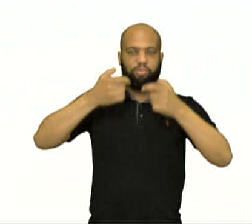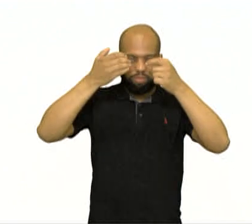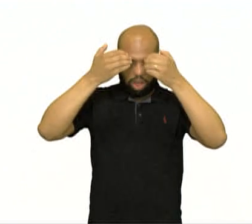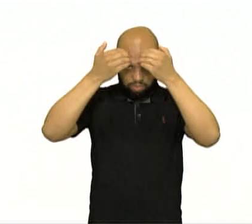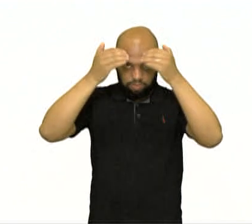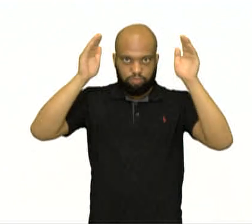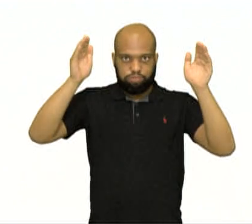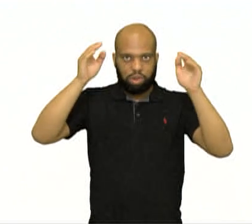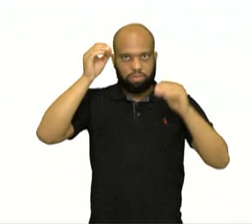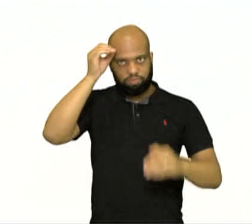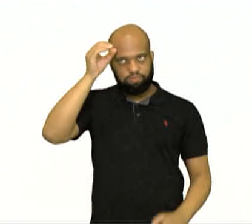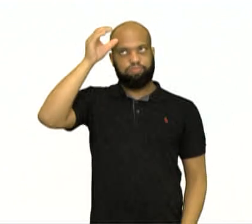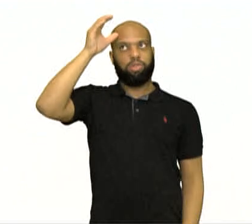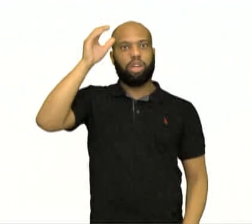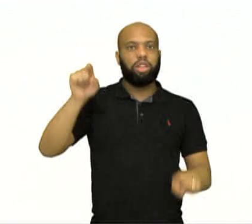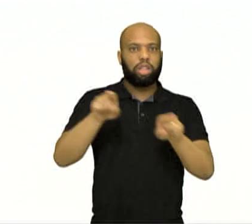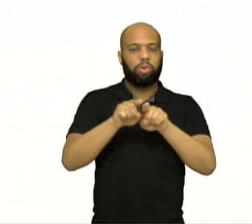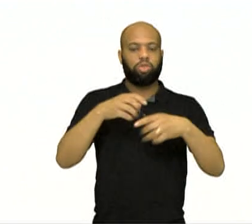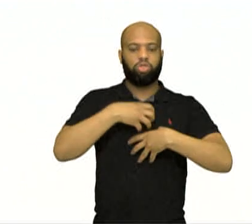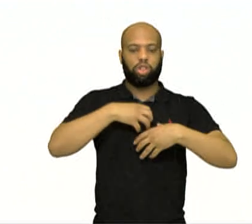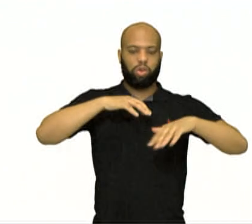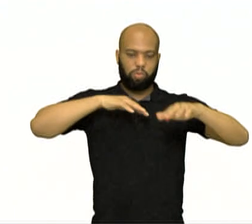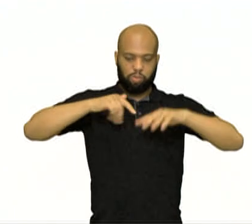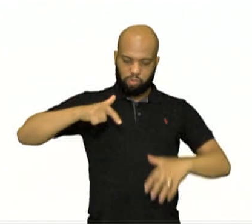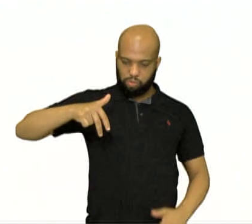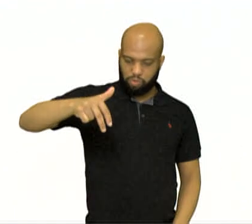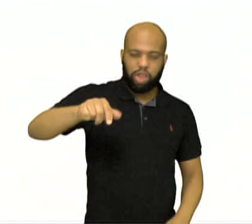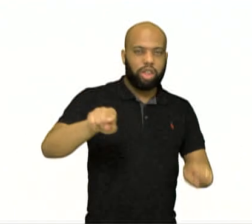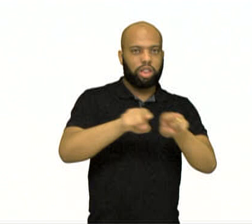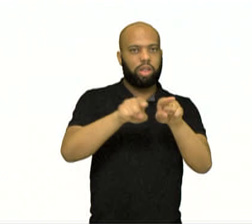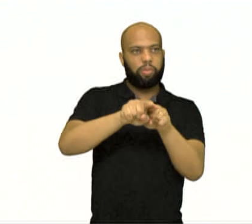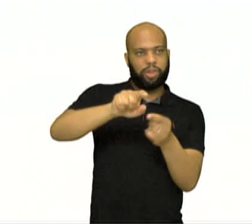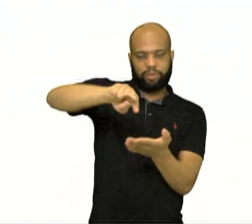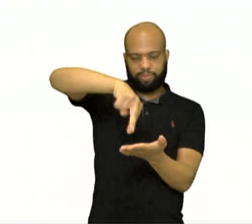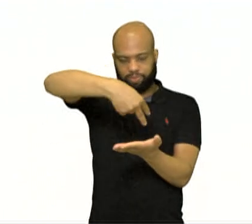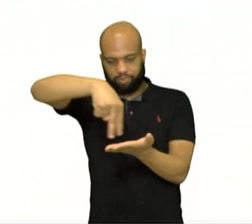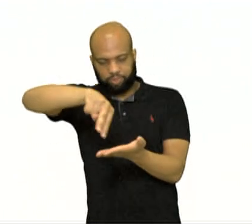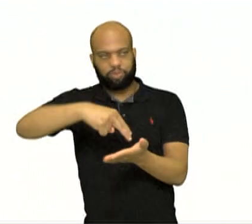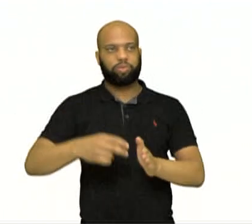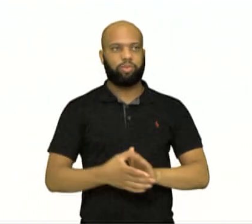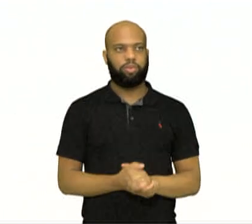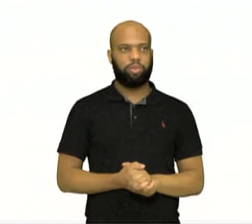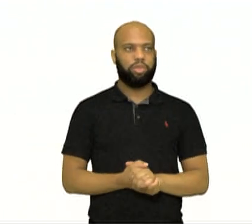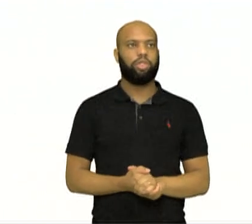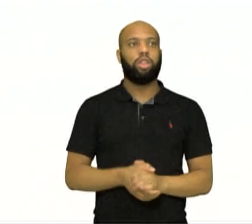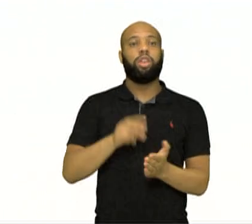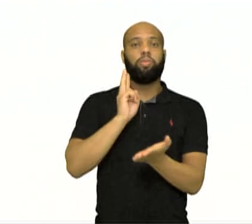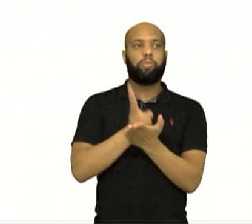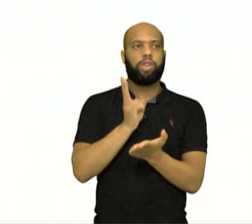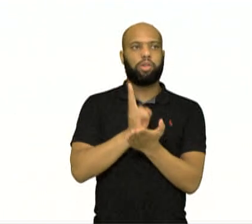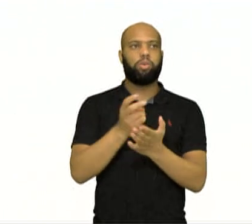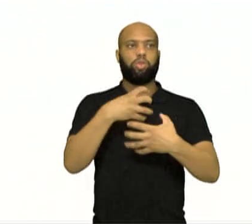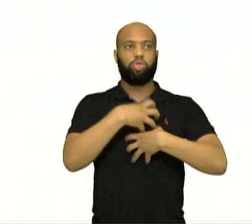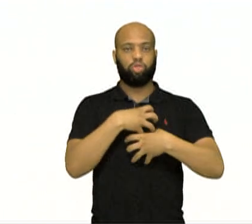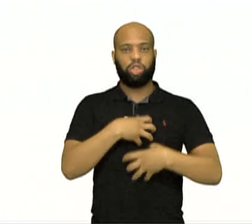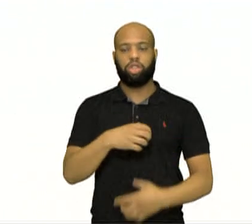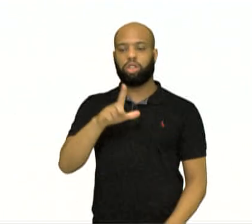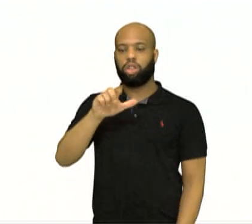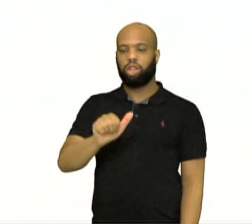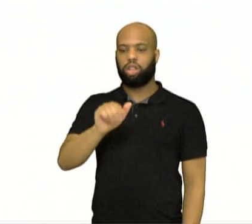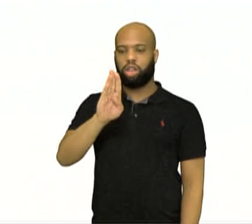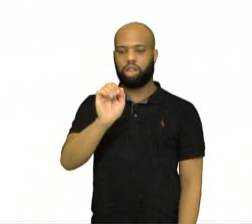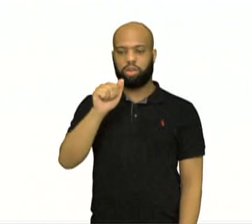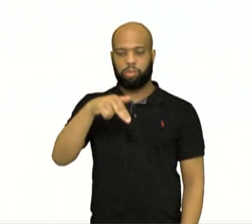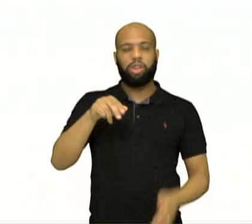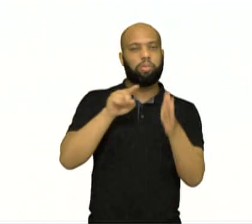jeito de mover-se ou, no caso, o jeito de dançar. Pessoal, da mesma maneira que Rudolf Laban